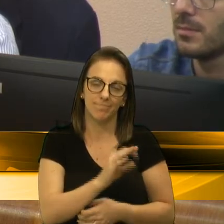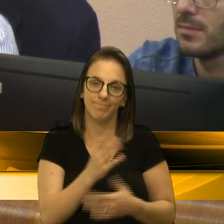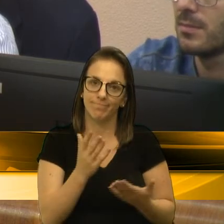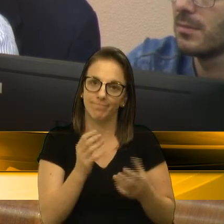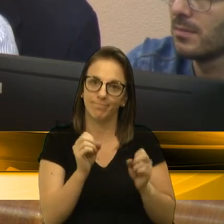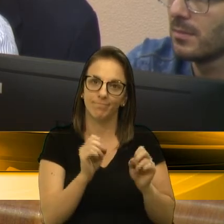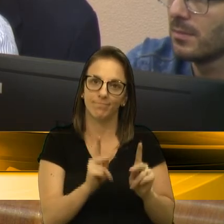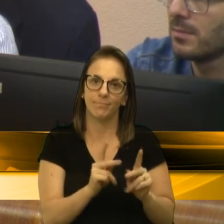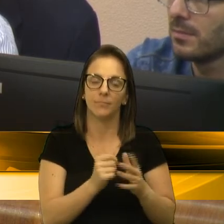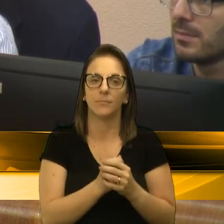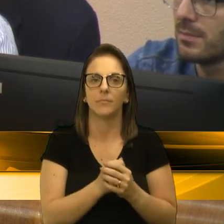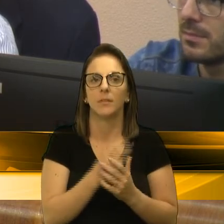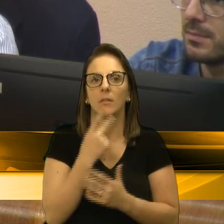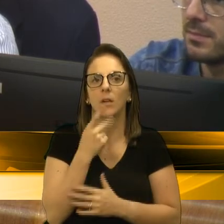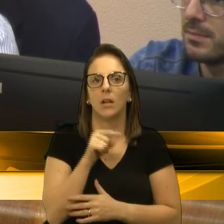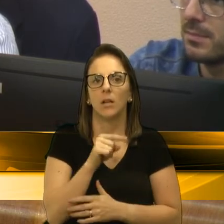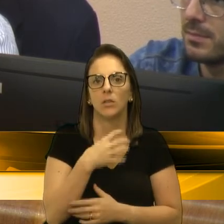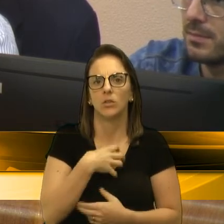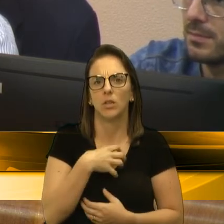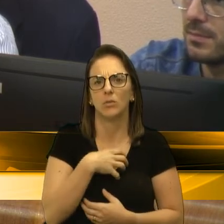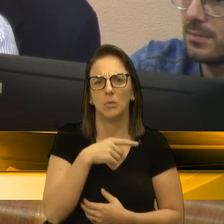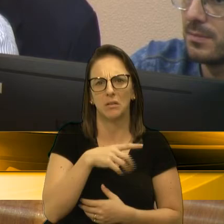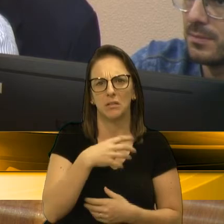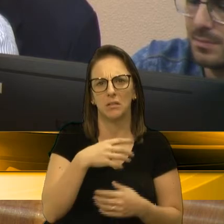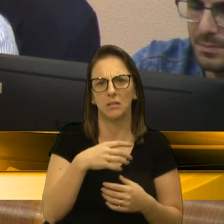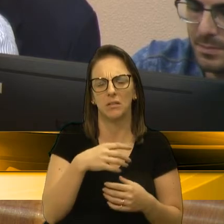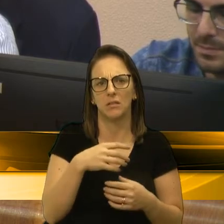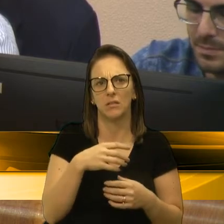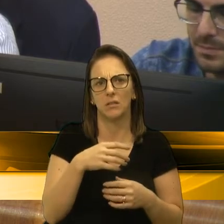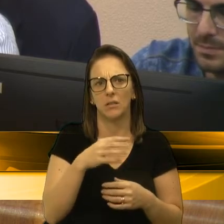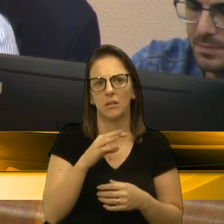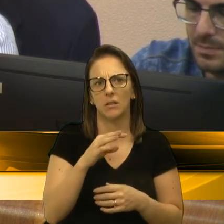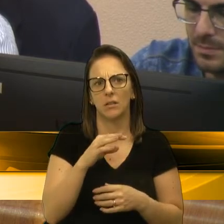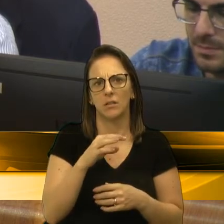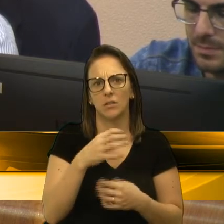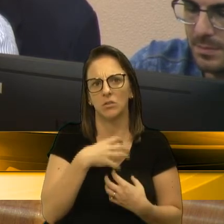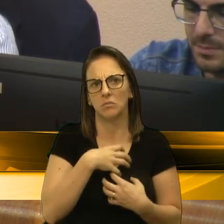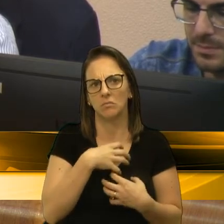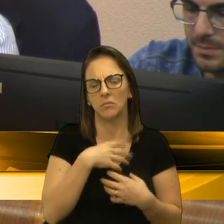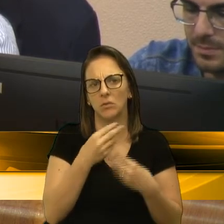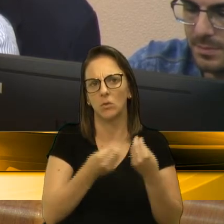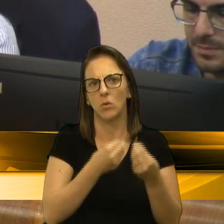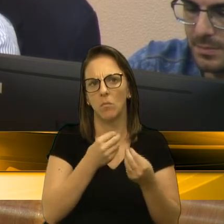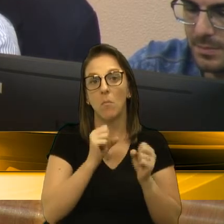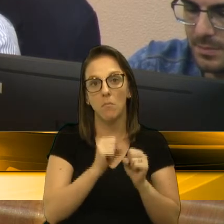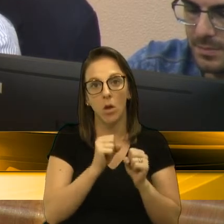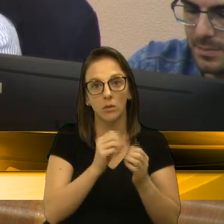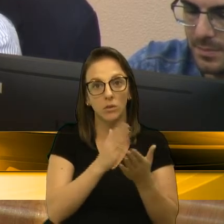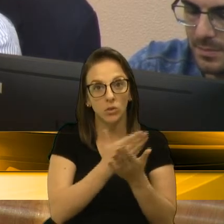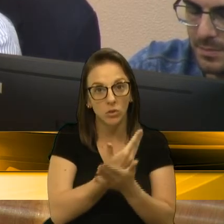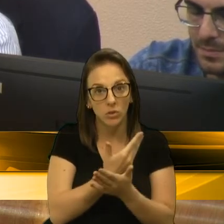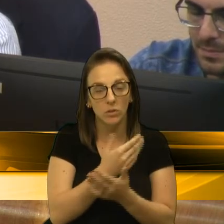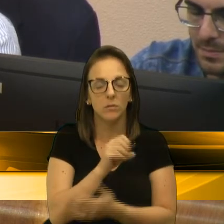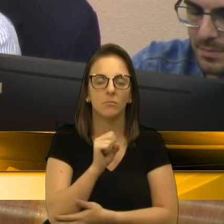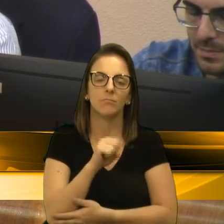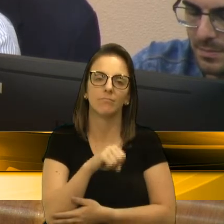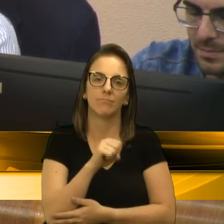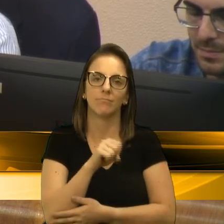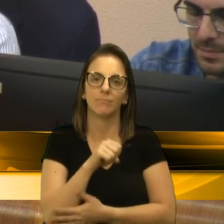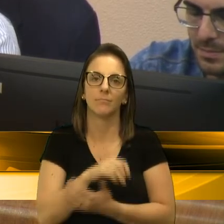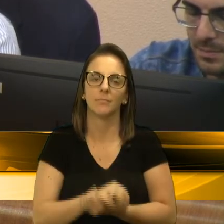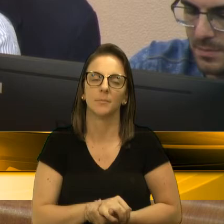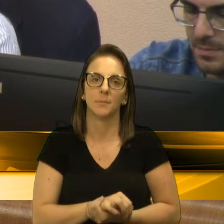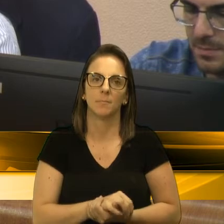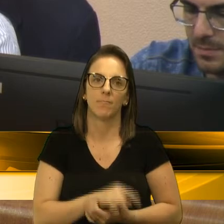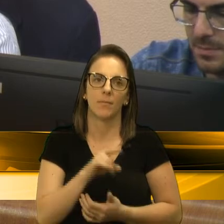uma daquelas fórmulas ou termos pode ser sanada, sim, diz o artigo 572 do CPC. Reza o